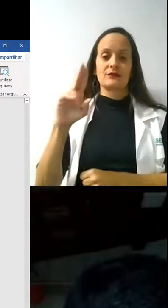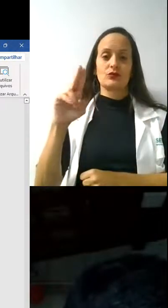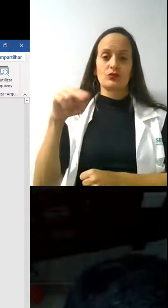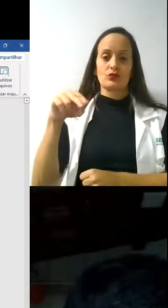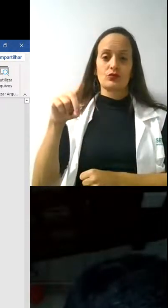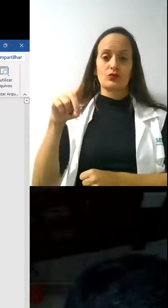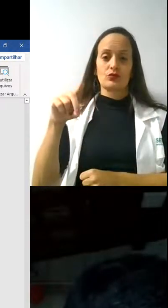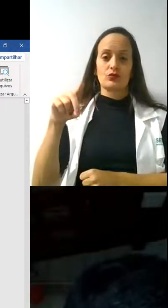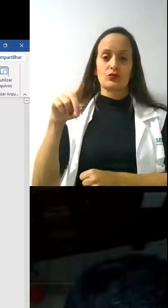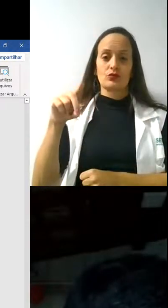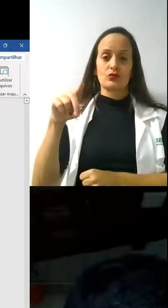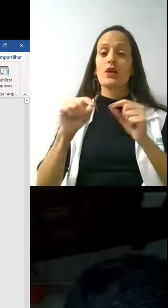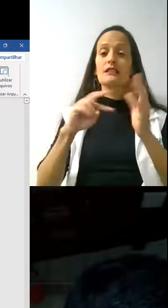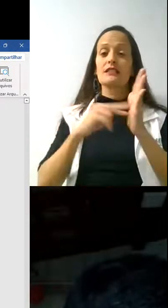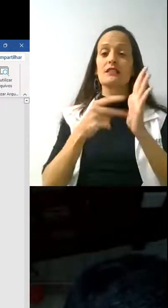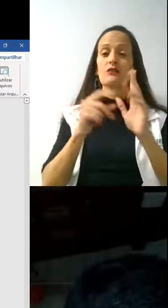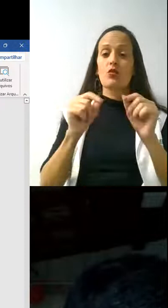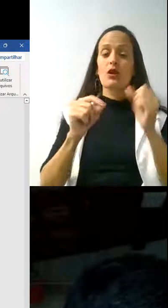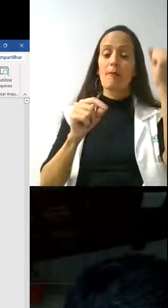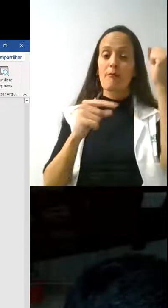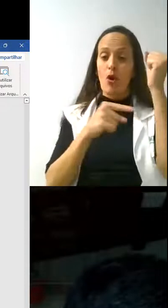está lá na realidade. É esse aqui, ó.